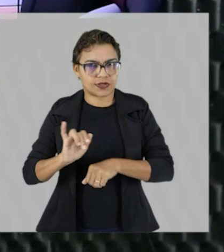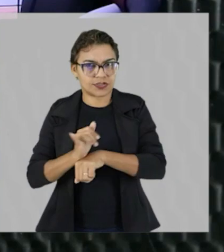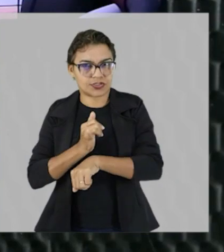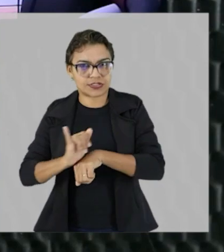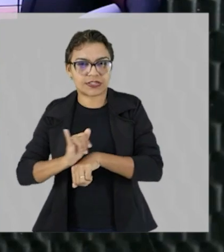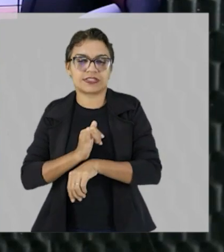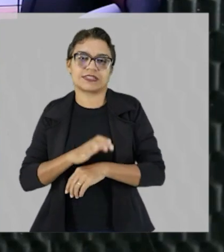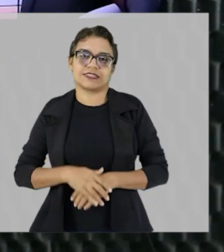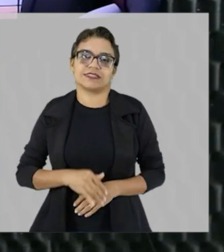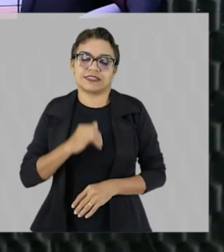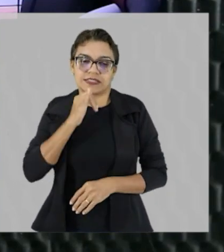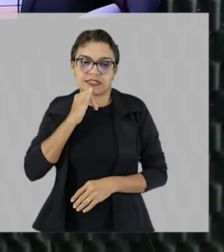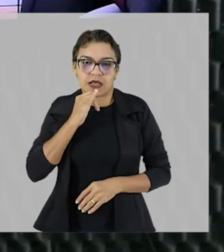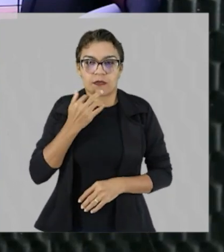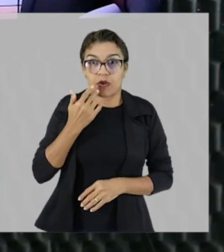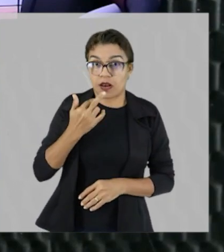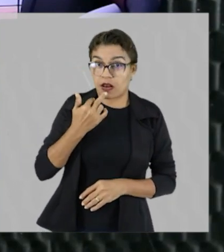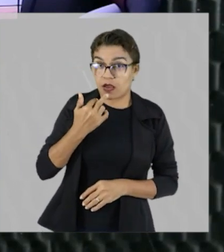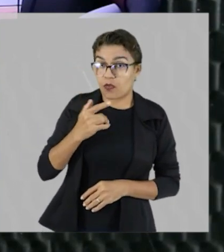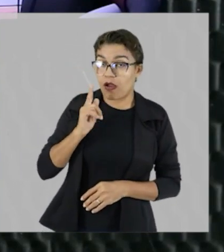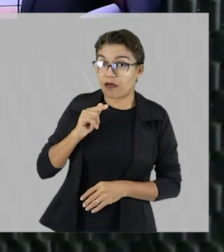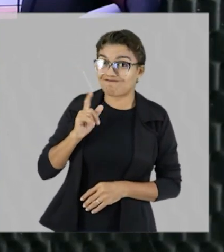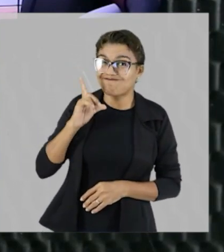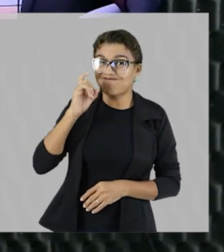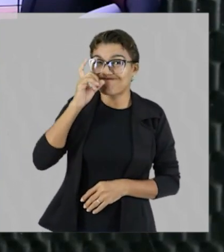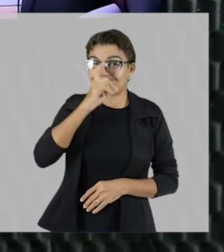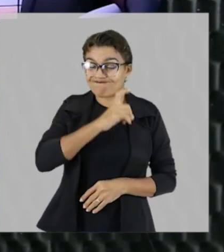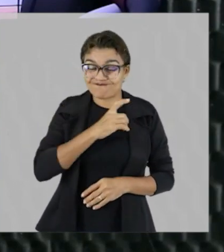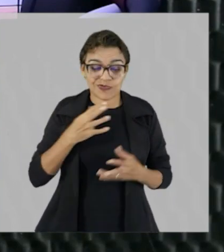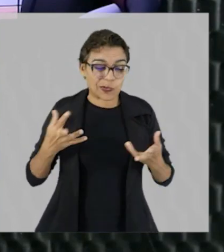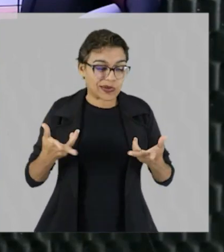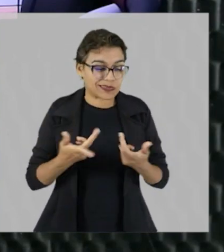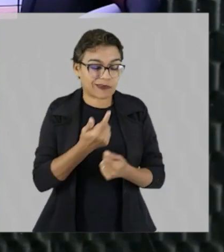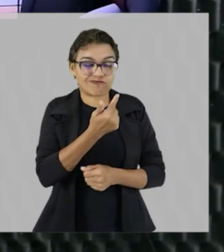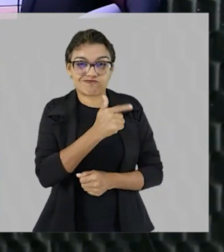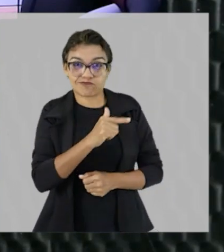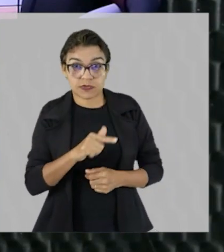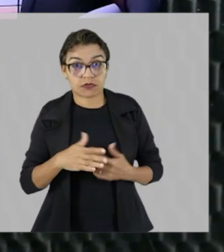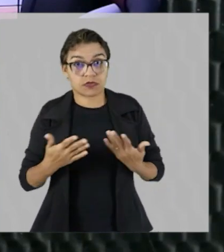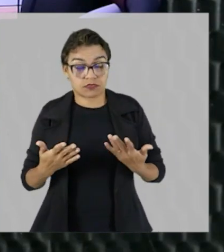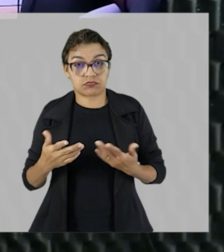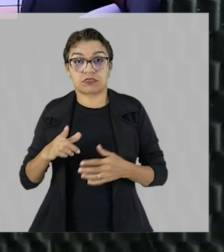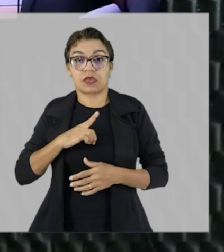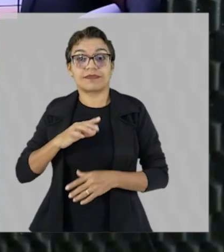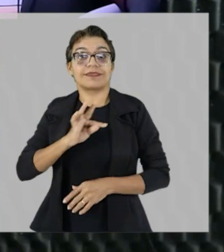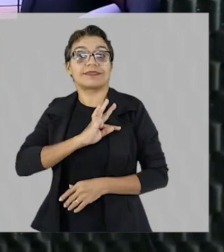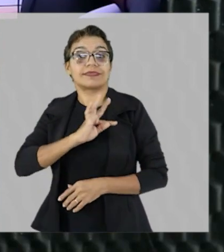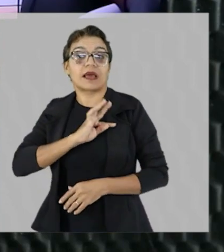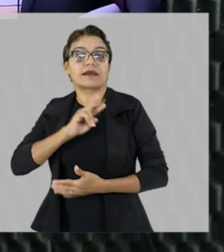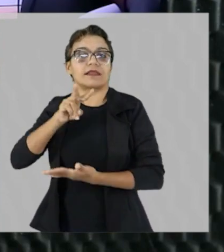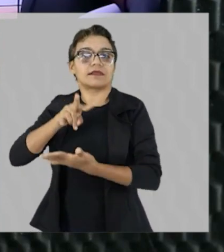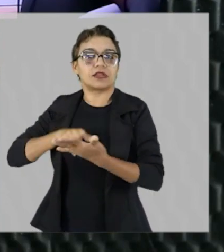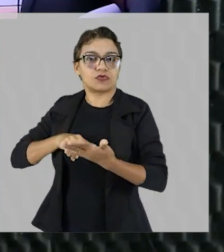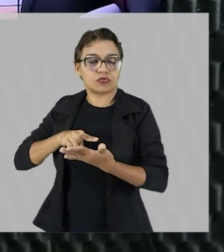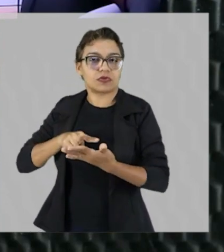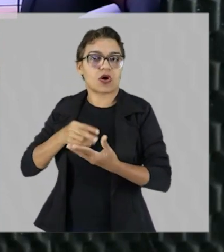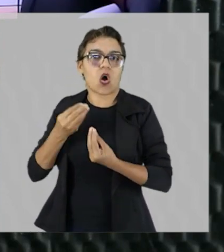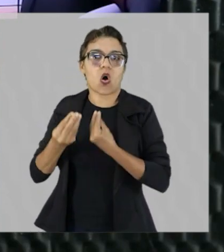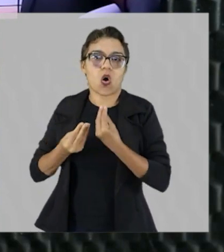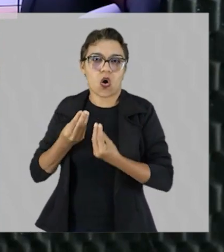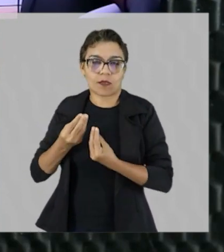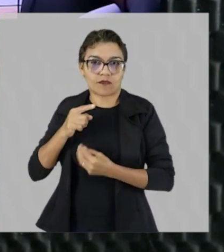Professora, se línguas é complicado, eu não tenho essa habilidade. Então, nós temos técnicas de leituras que vocês